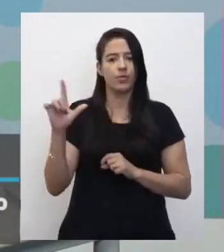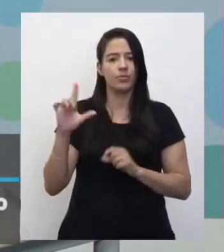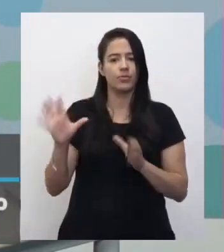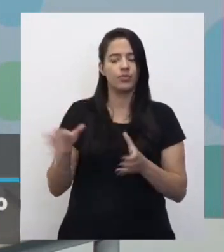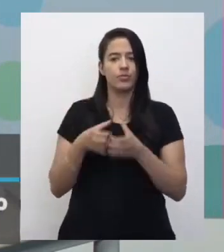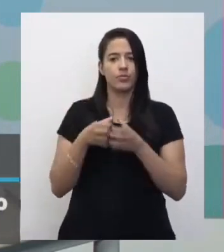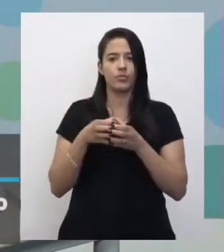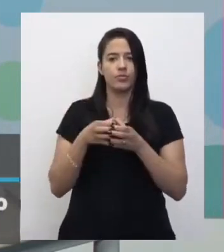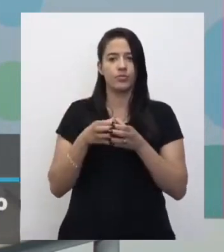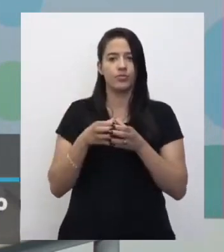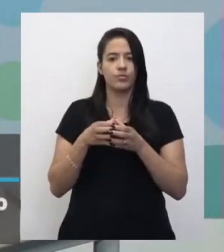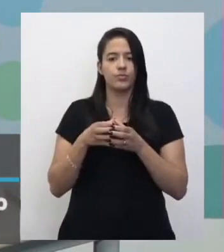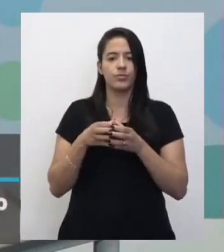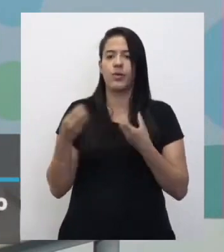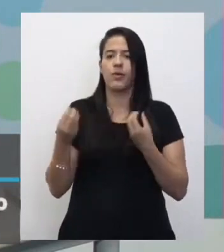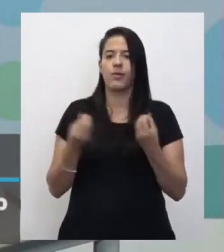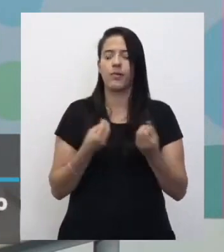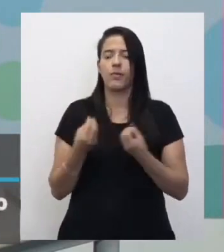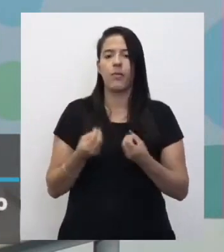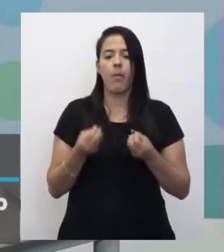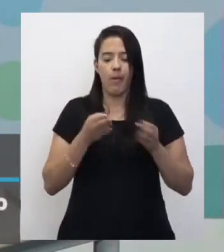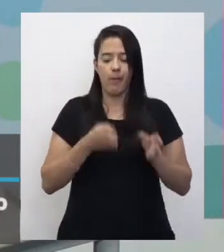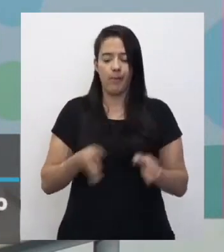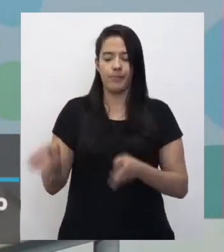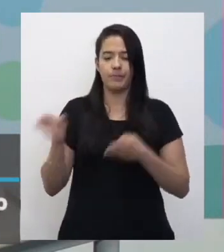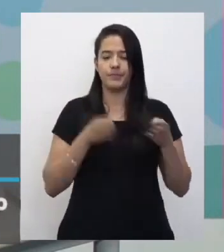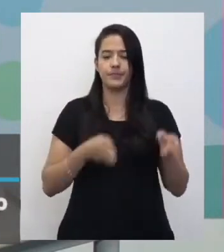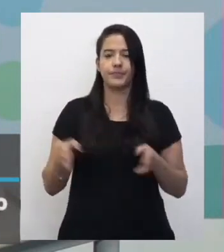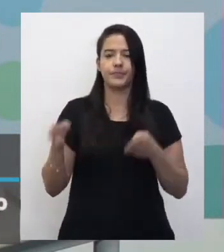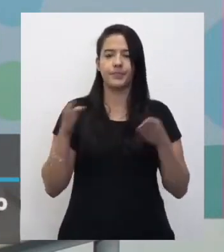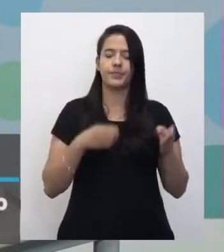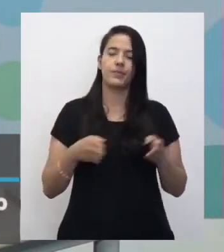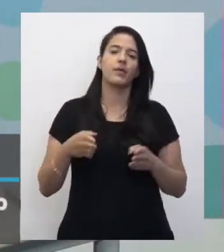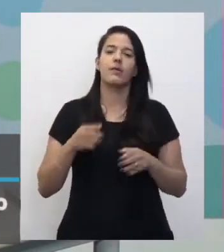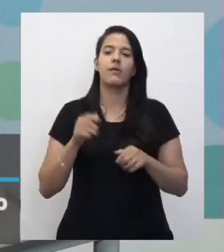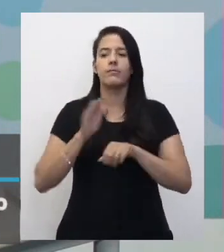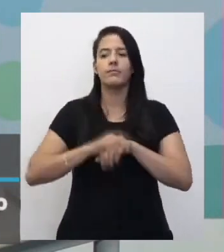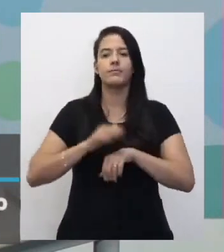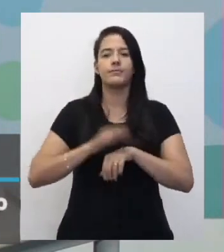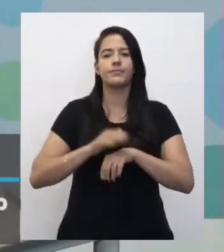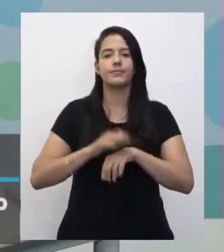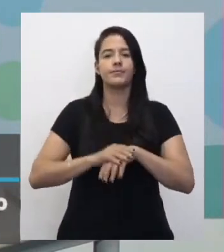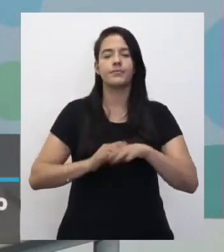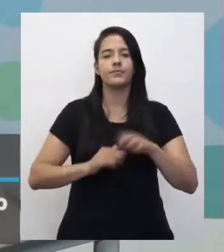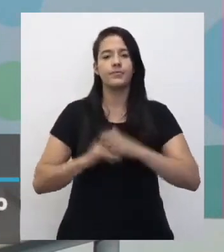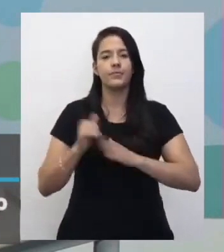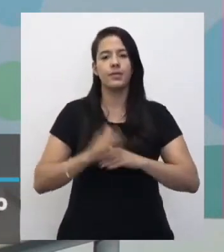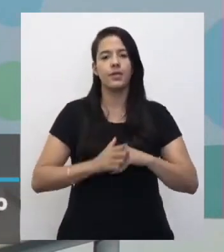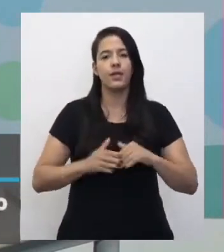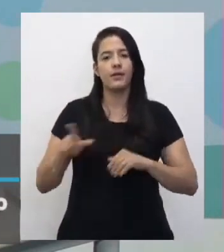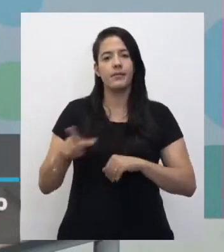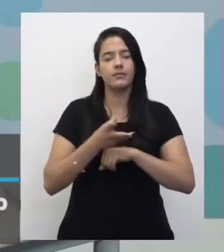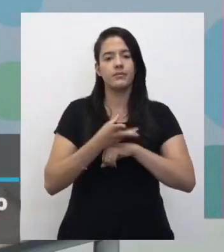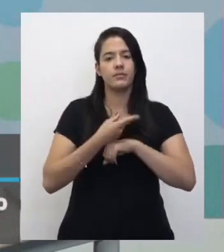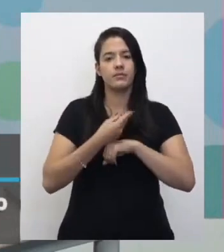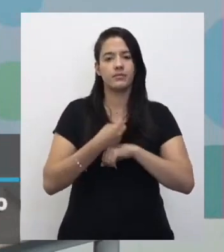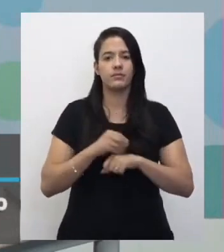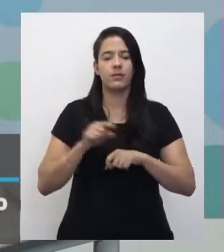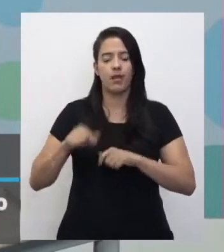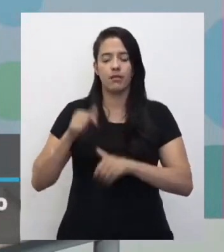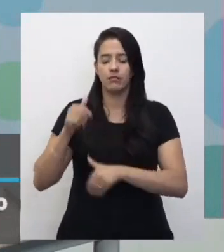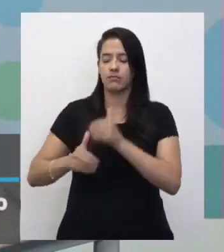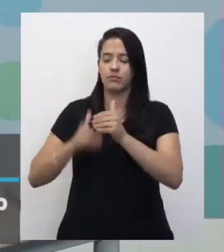é que no plano da produção artesanal na Europa, a coisa estava se desenvolvendo ali